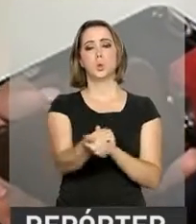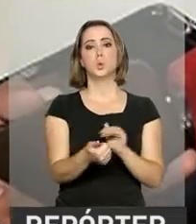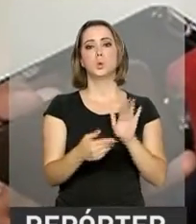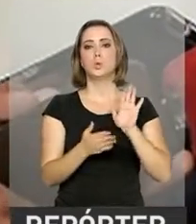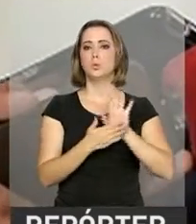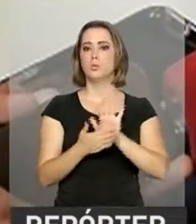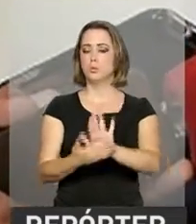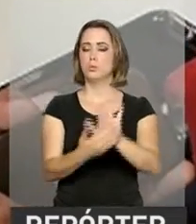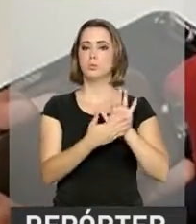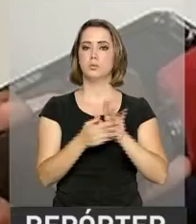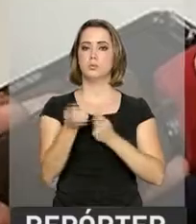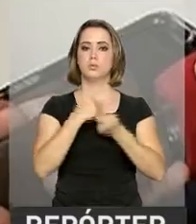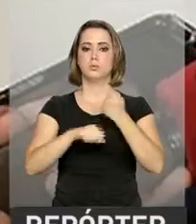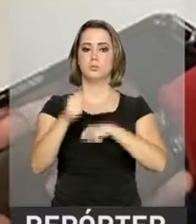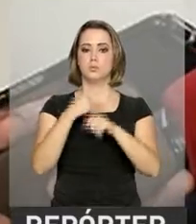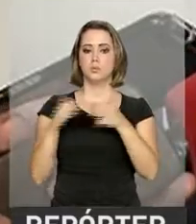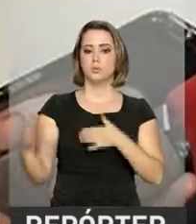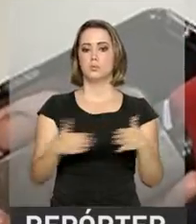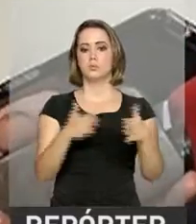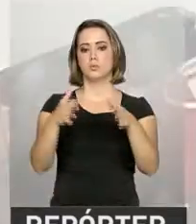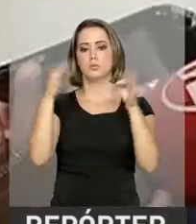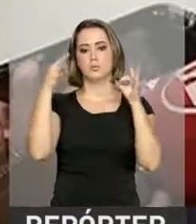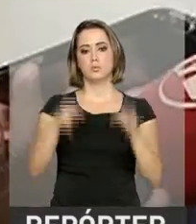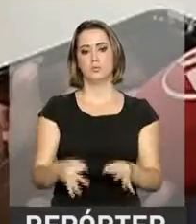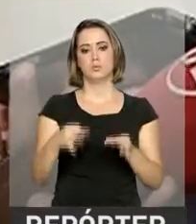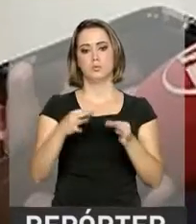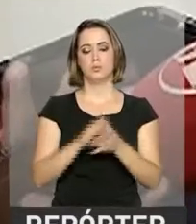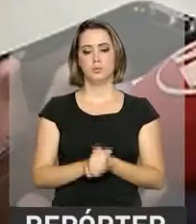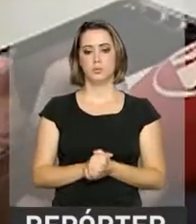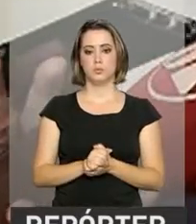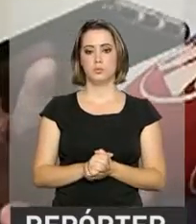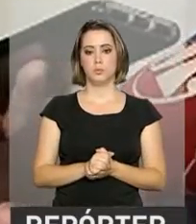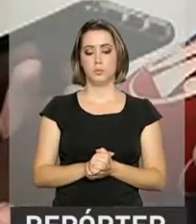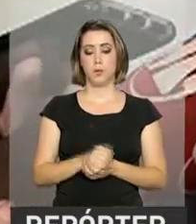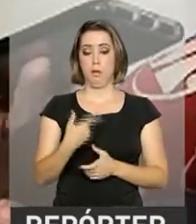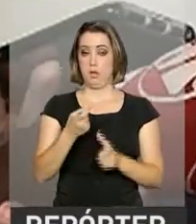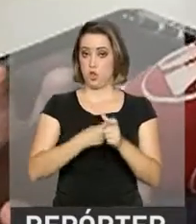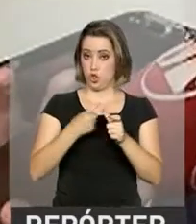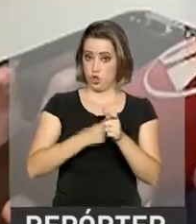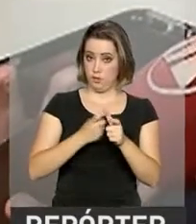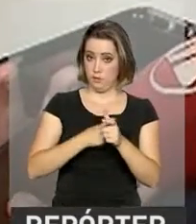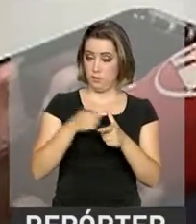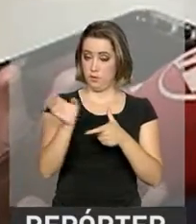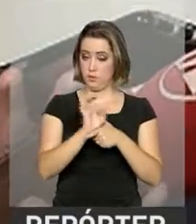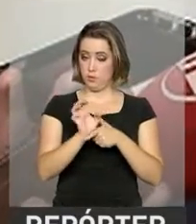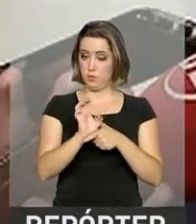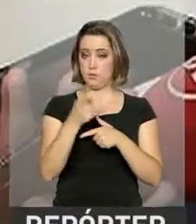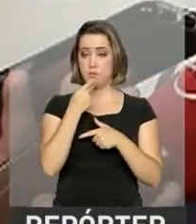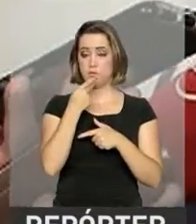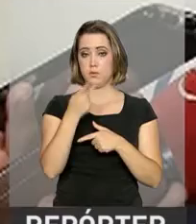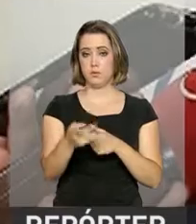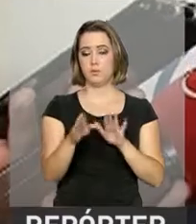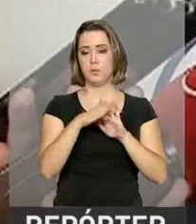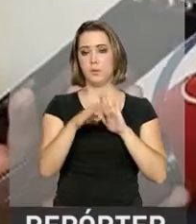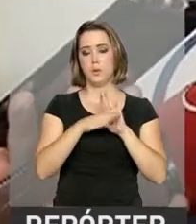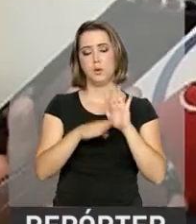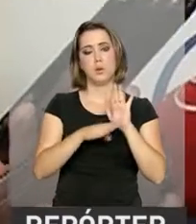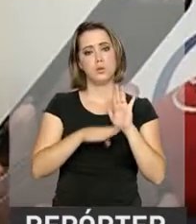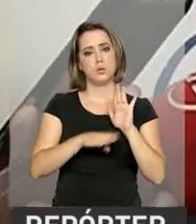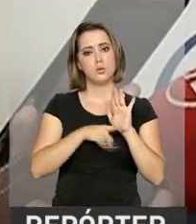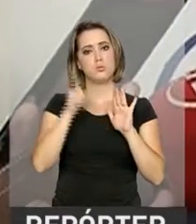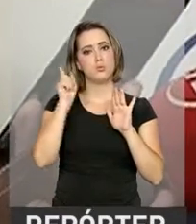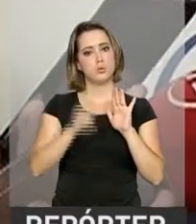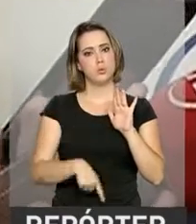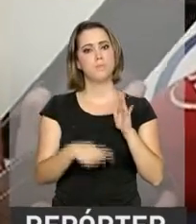a economia brasileira está caminhando na direção certa. Sobre a dívida dos estados, Henrique Meirelles disse que o projeto do governo foi feito de forma